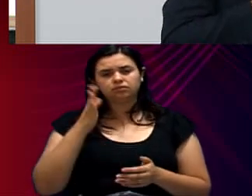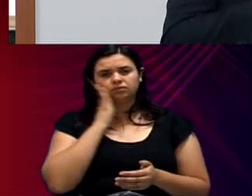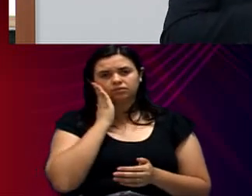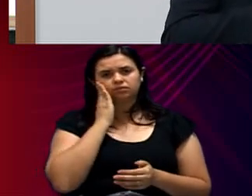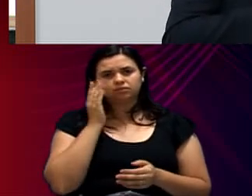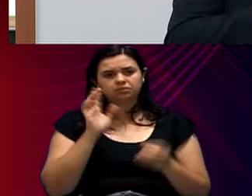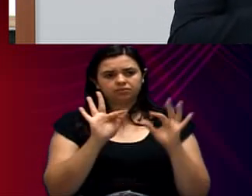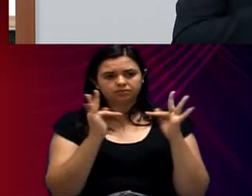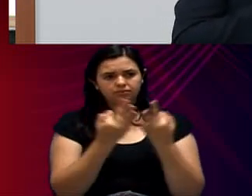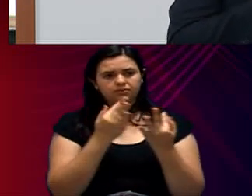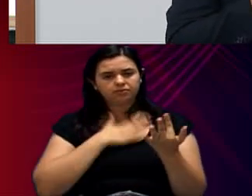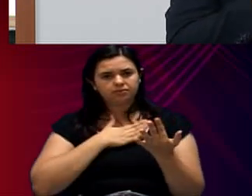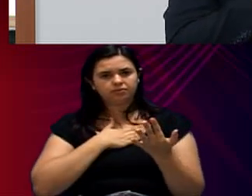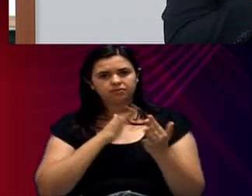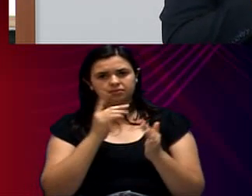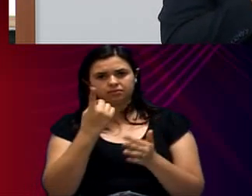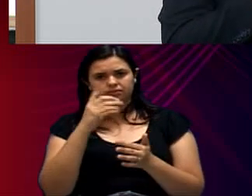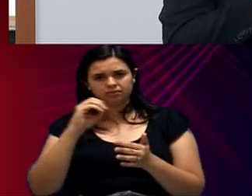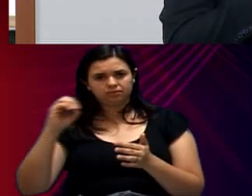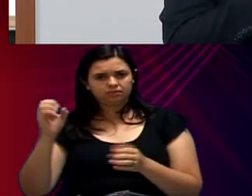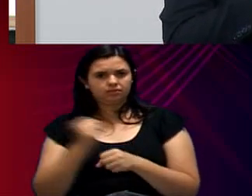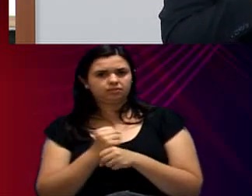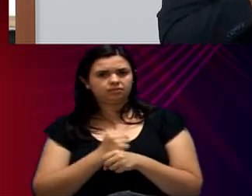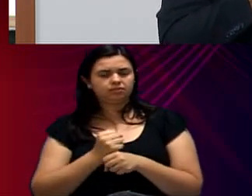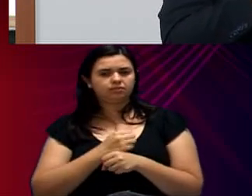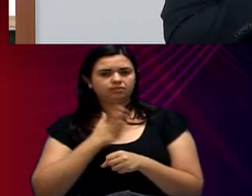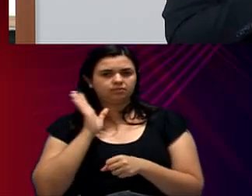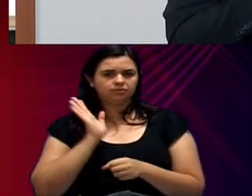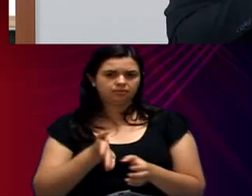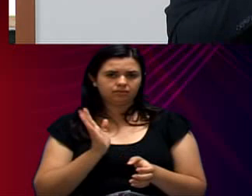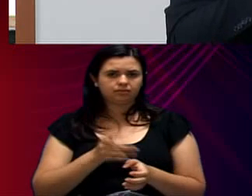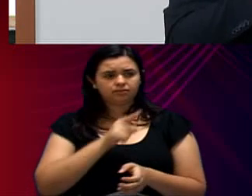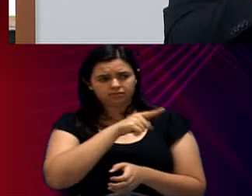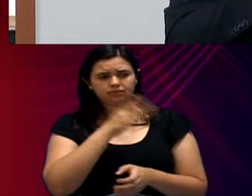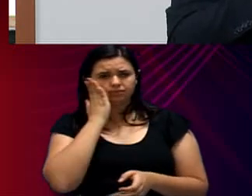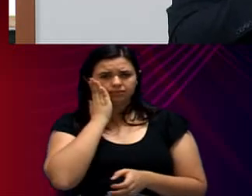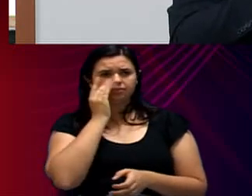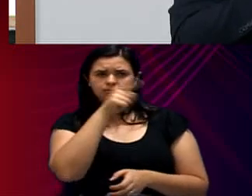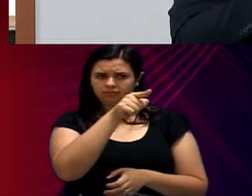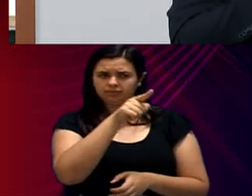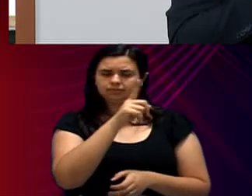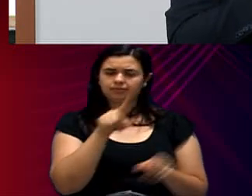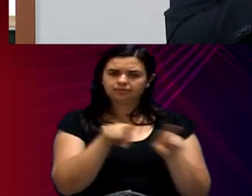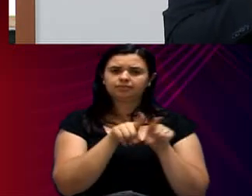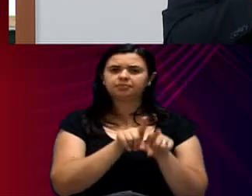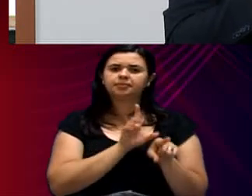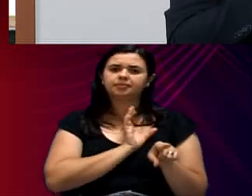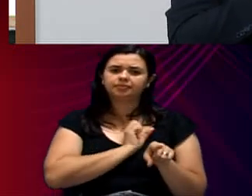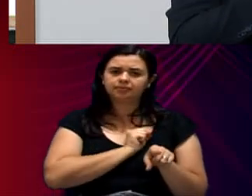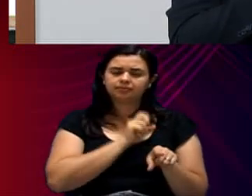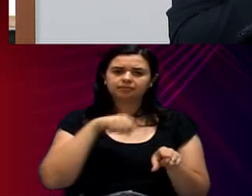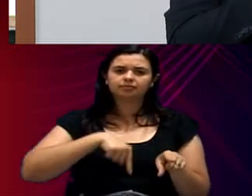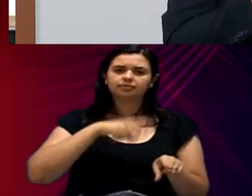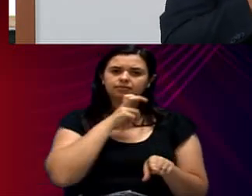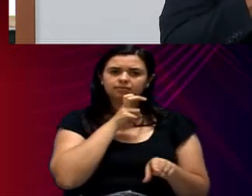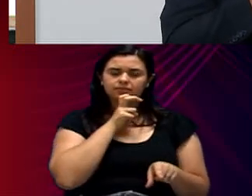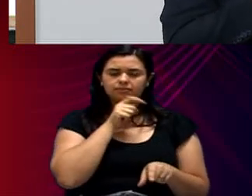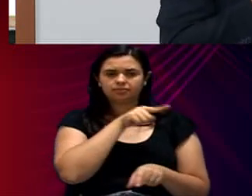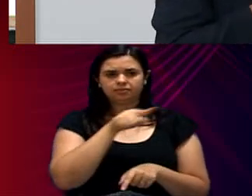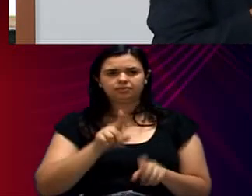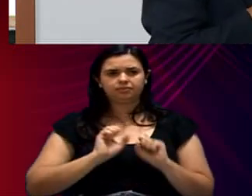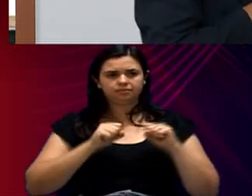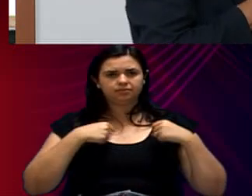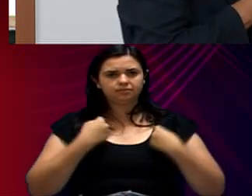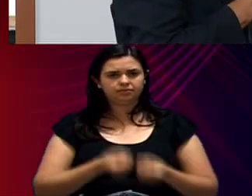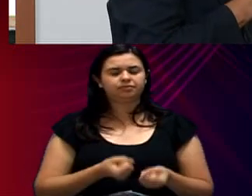cidade. E você ama também, vereador. Com certeza. Você é vereador que lutou, batalhou, o Fábio também batalhou. Vocês estão aqui de merecimento seu, você sabe disso. Sem